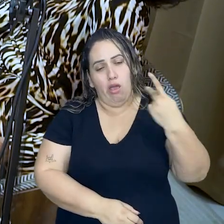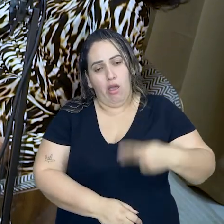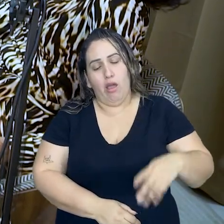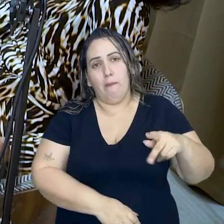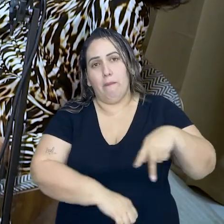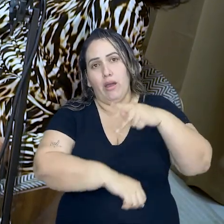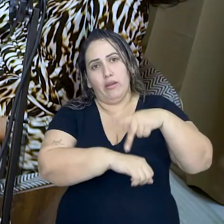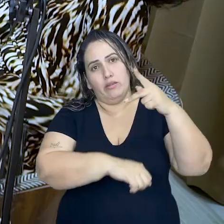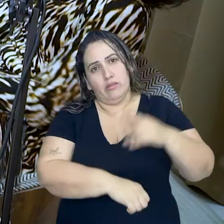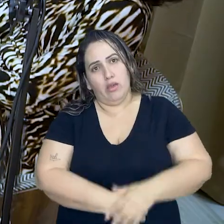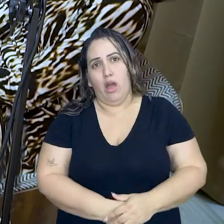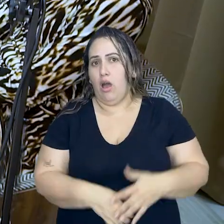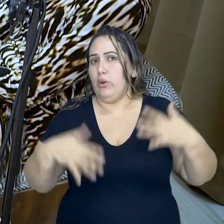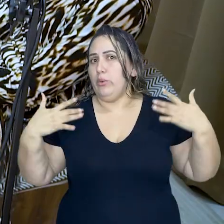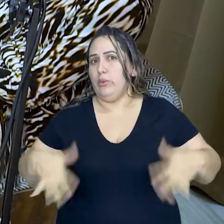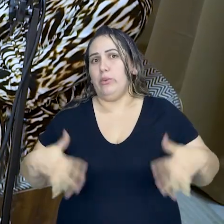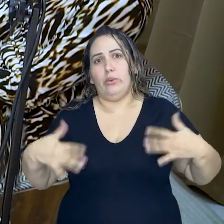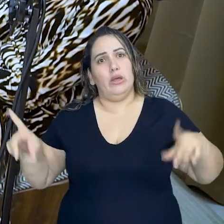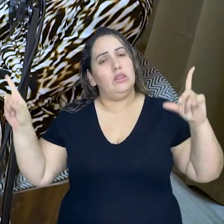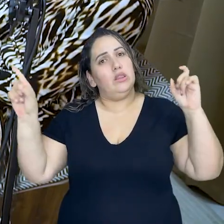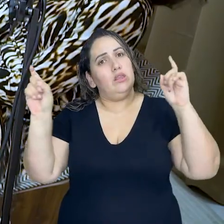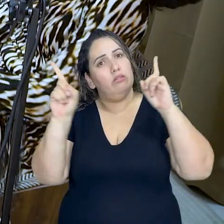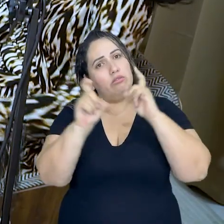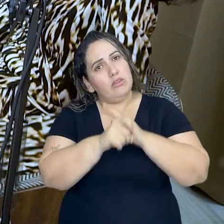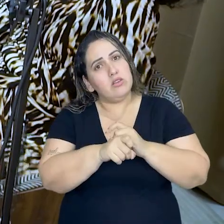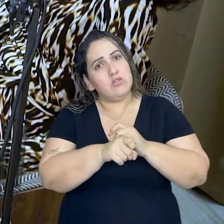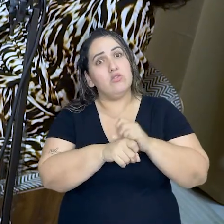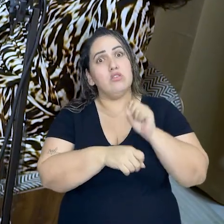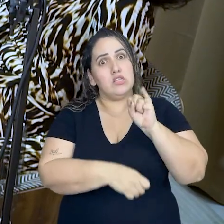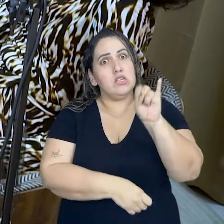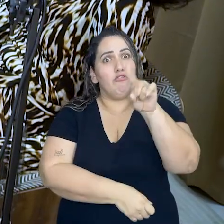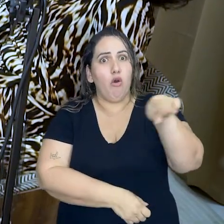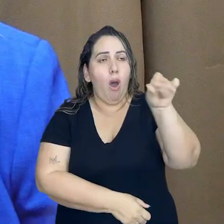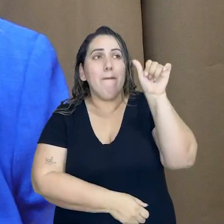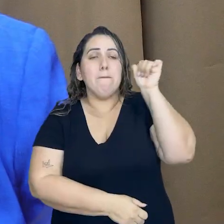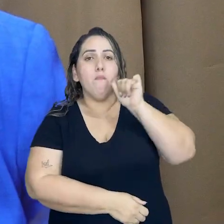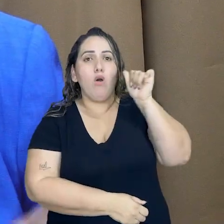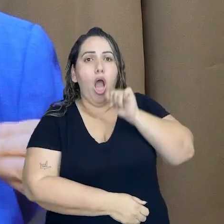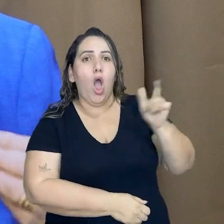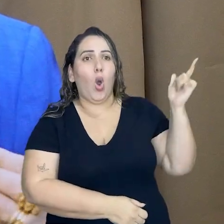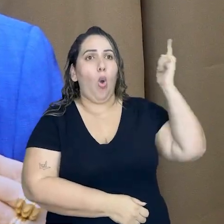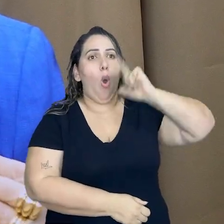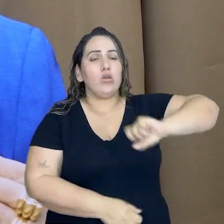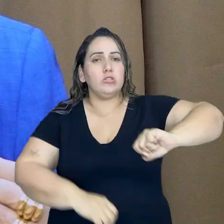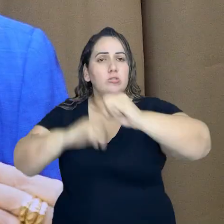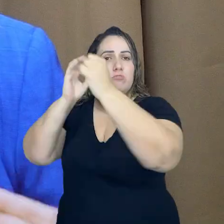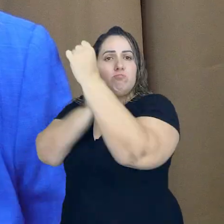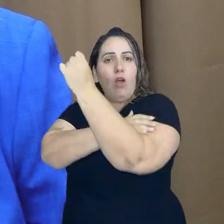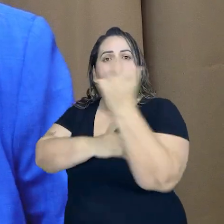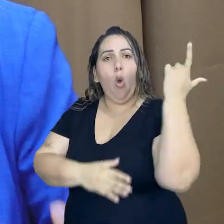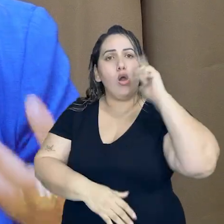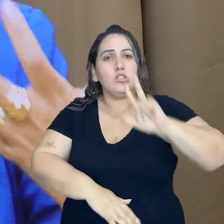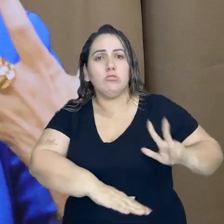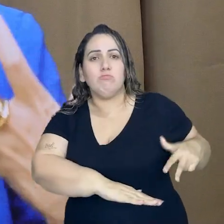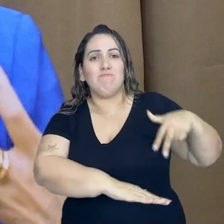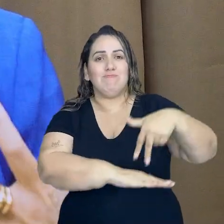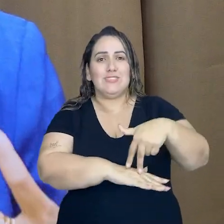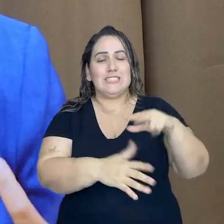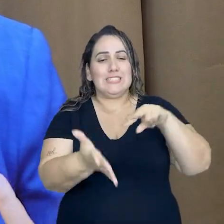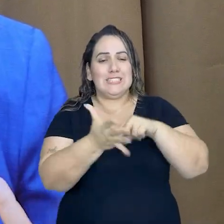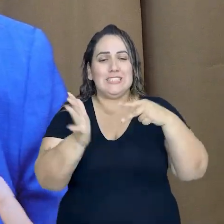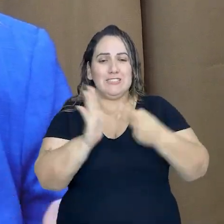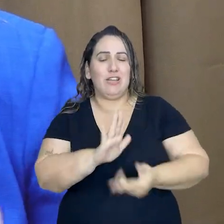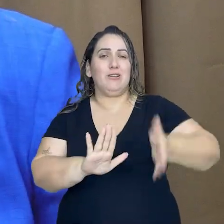primeiramente, volto à fala inicial da Alexandra, que foi muito, muito, muito feliz, a questão do poder